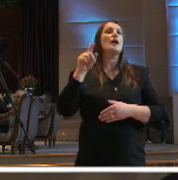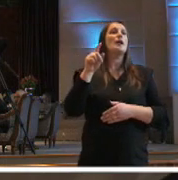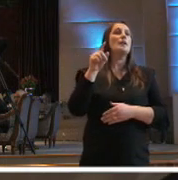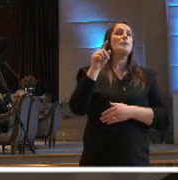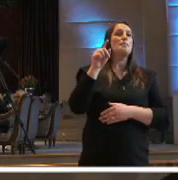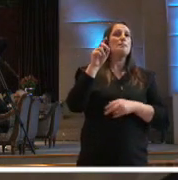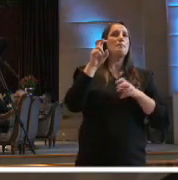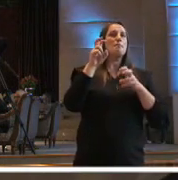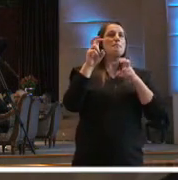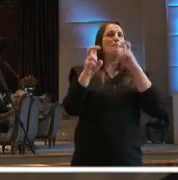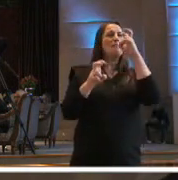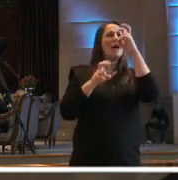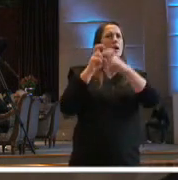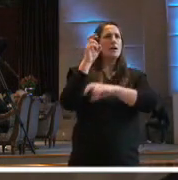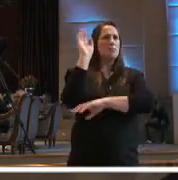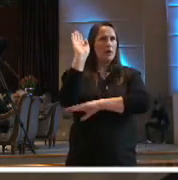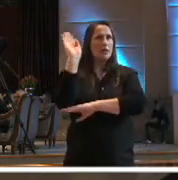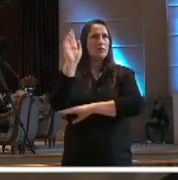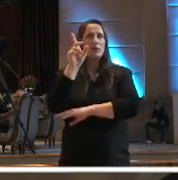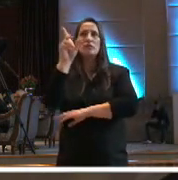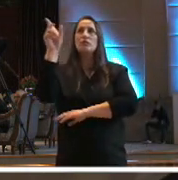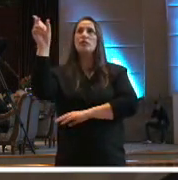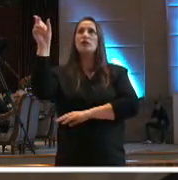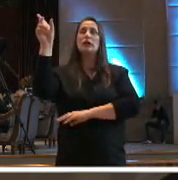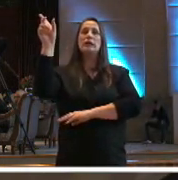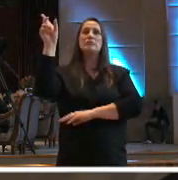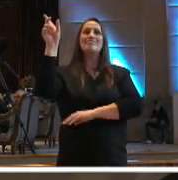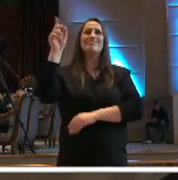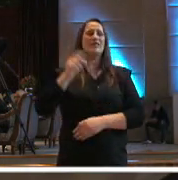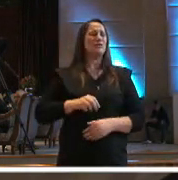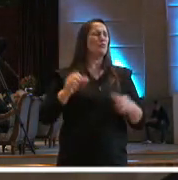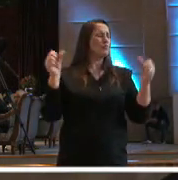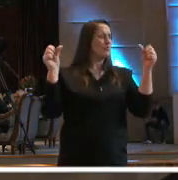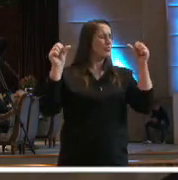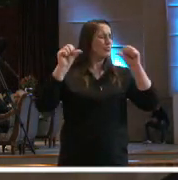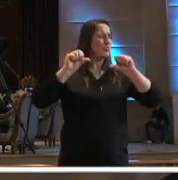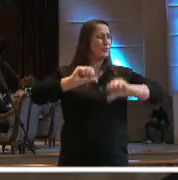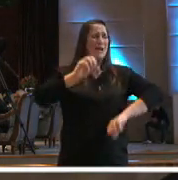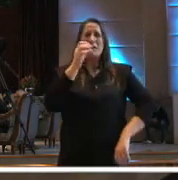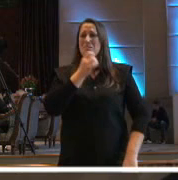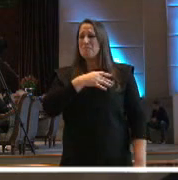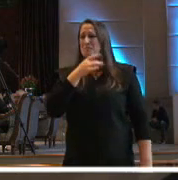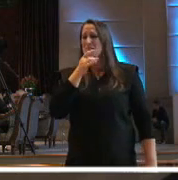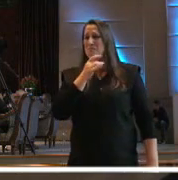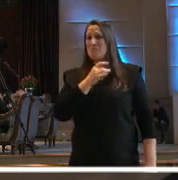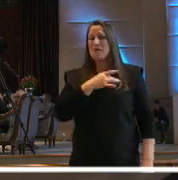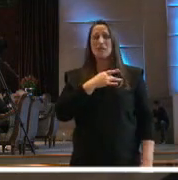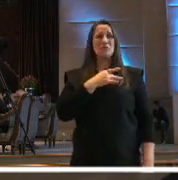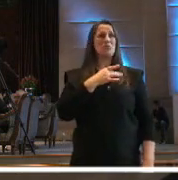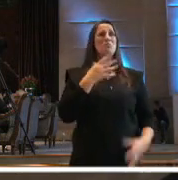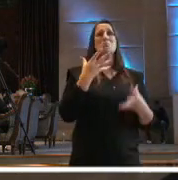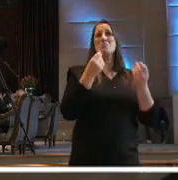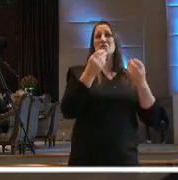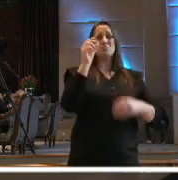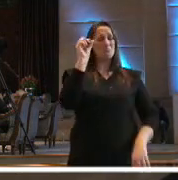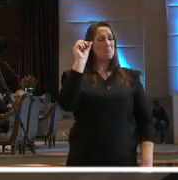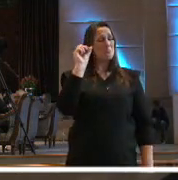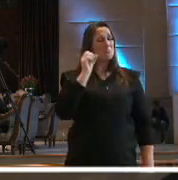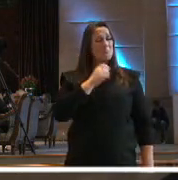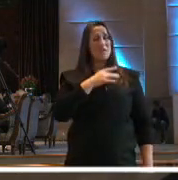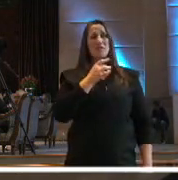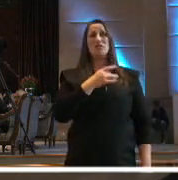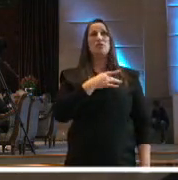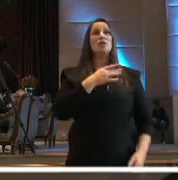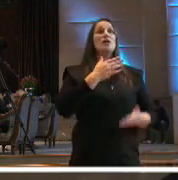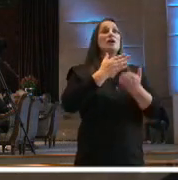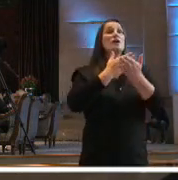estava muito mal. E a única coisa que eu consegui fazer foi o que Davi fez. Eu